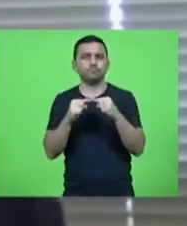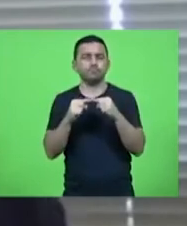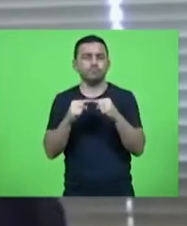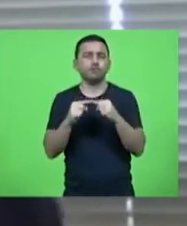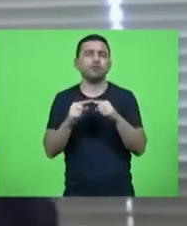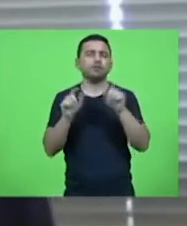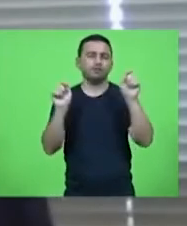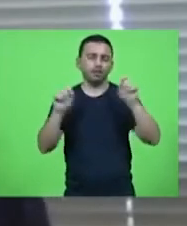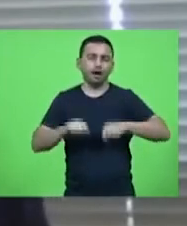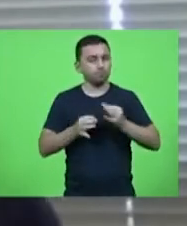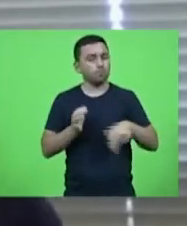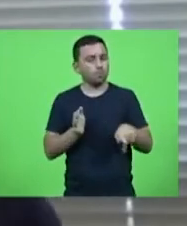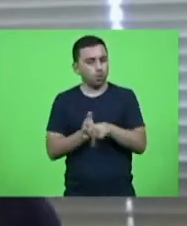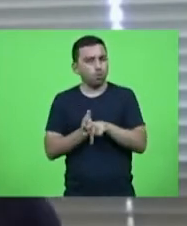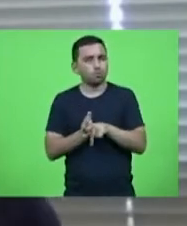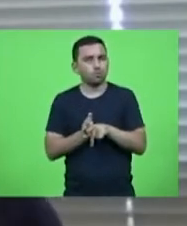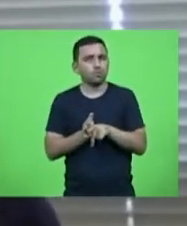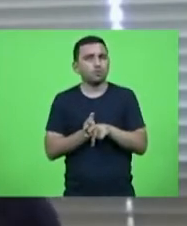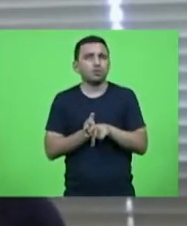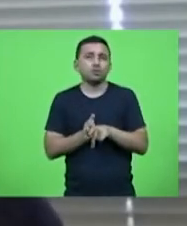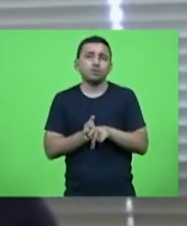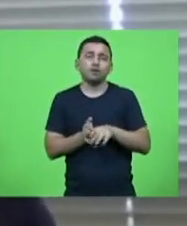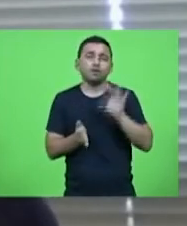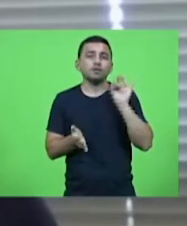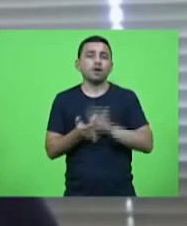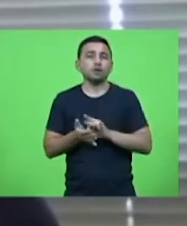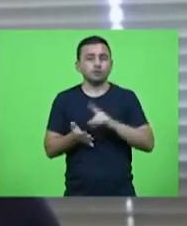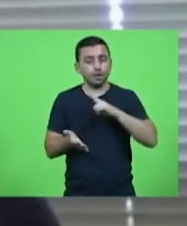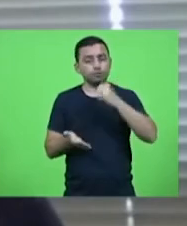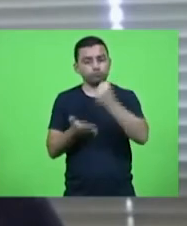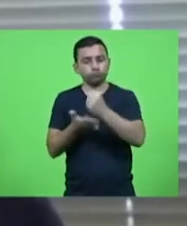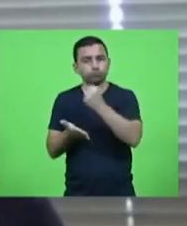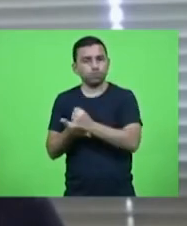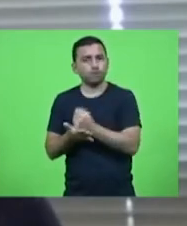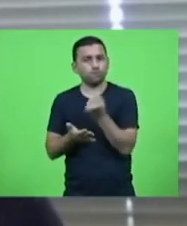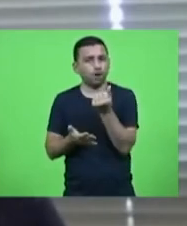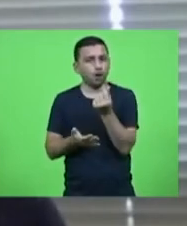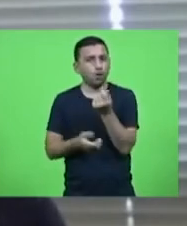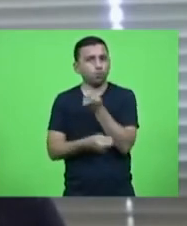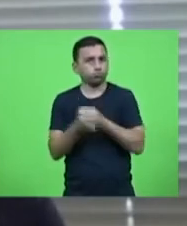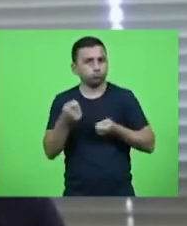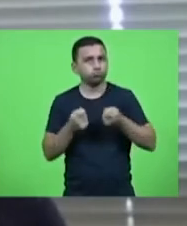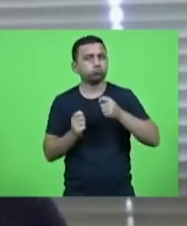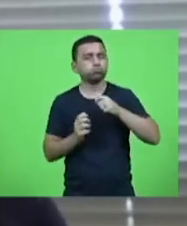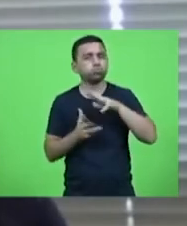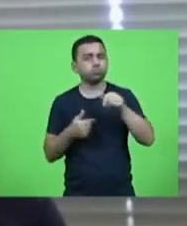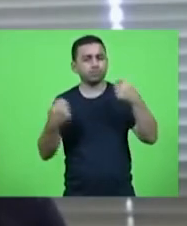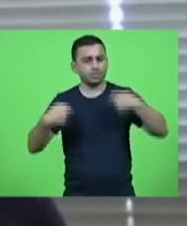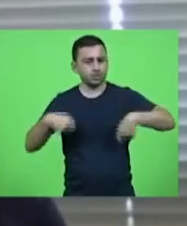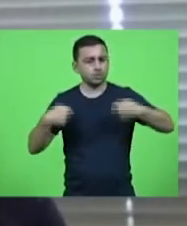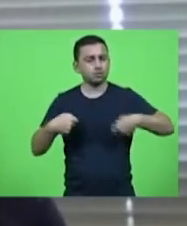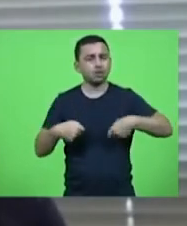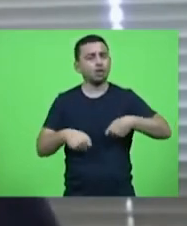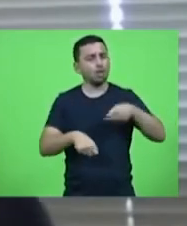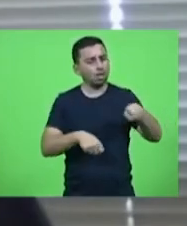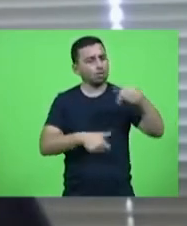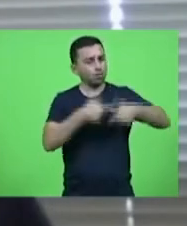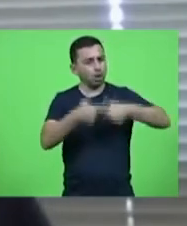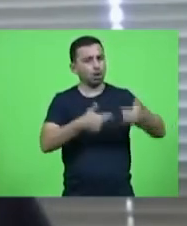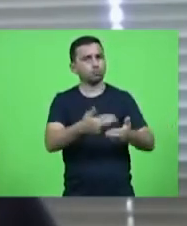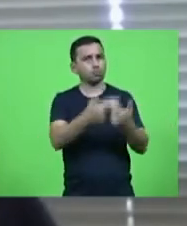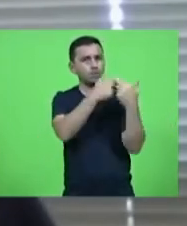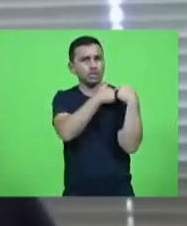que torna as coisas mais claras e mas o fato é tem um contrato assinado o valor é global e o serviço tem que ser prestar na